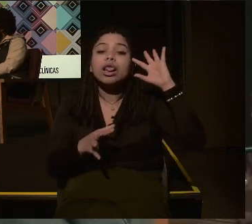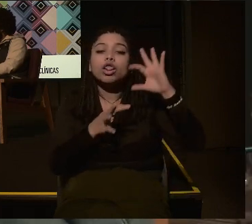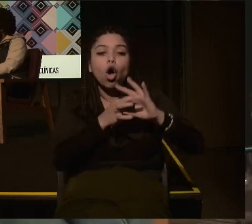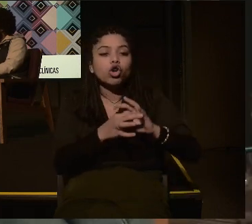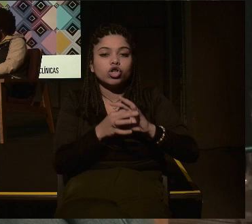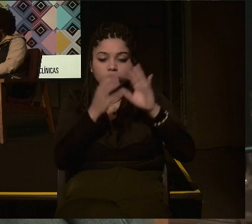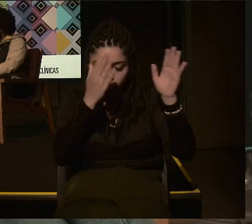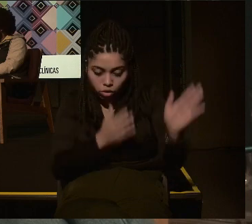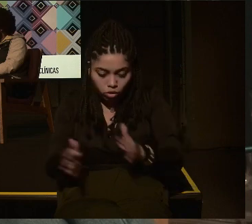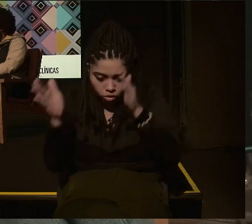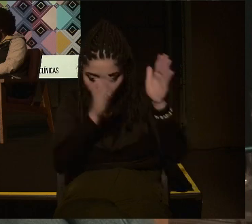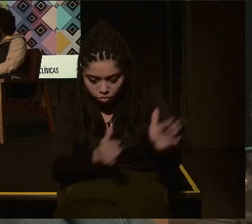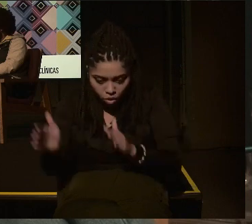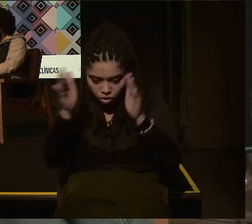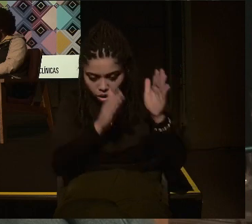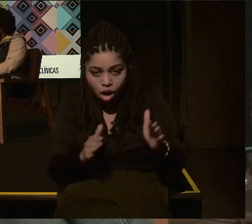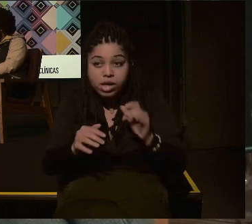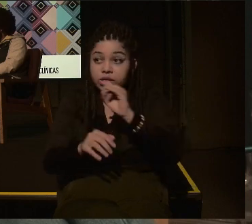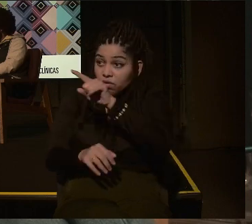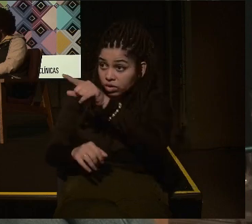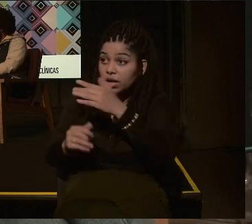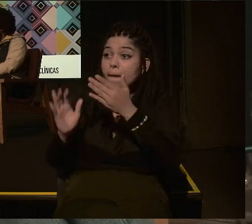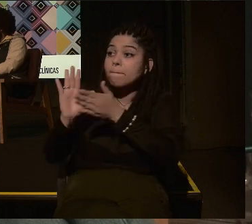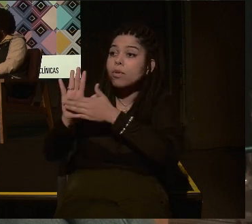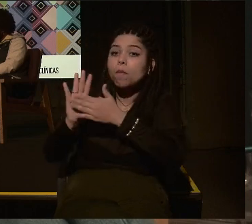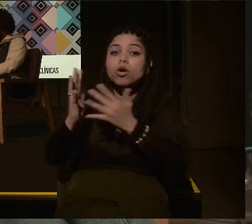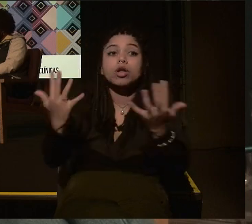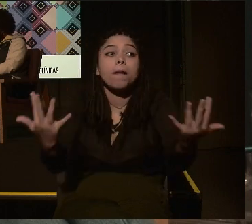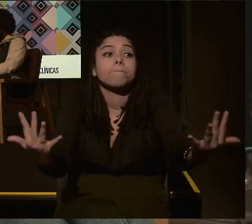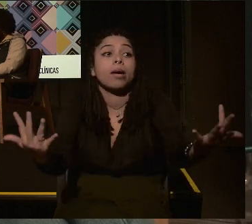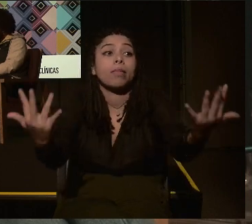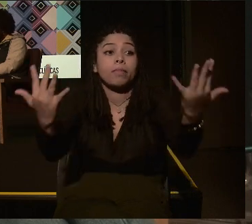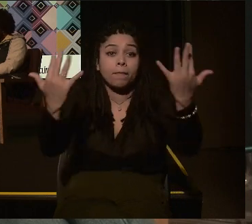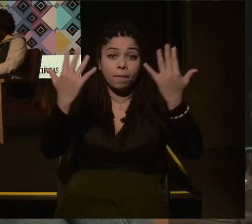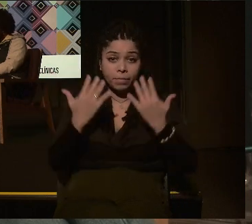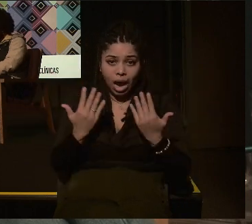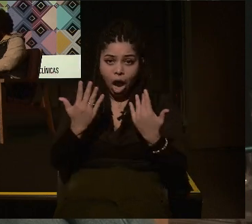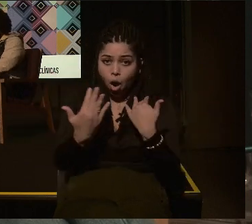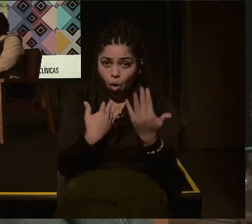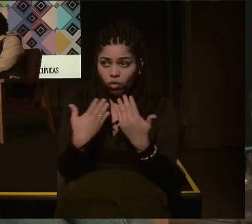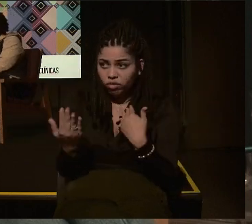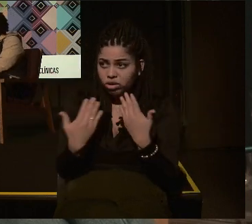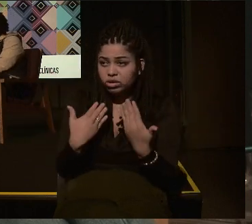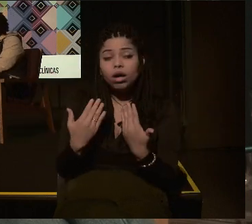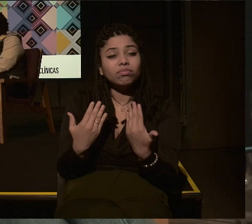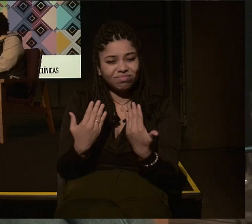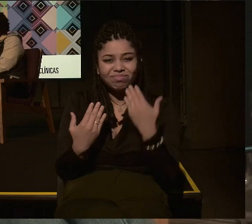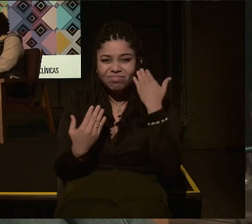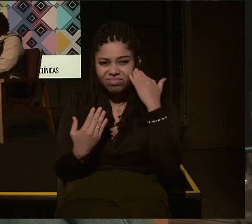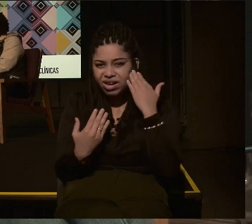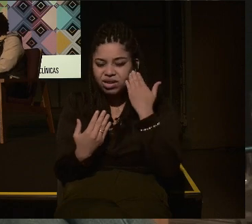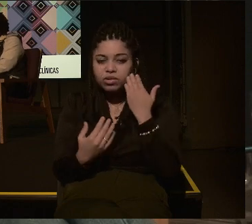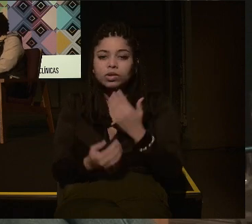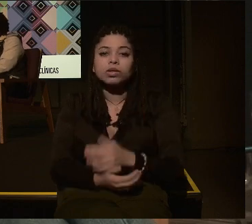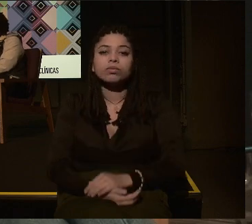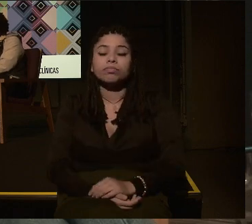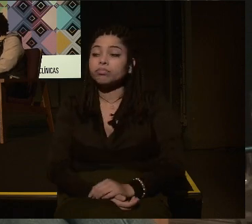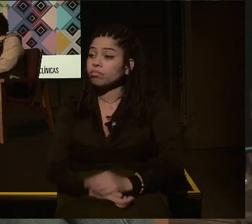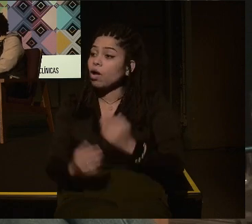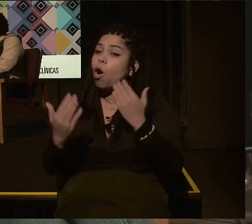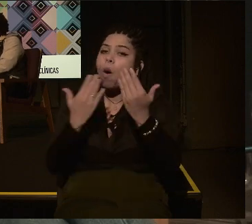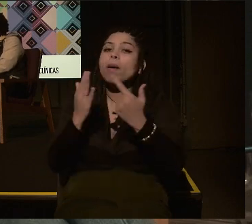Sendo assim, quando nos dão focinho, orelha e rabo, a gente faz